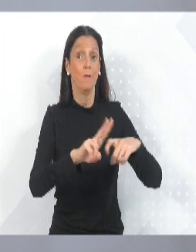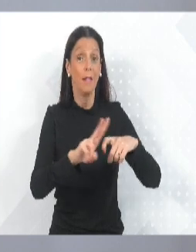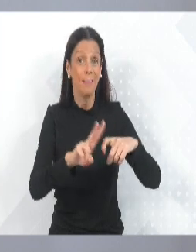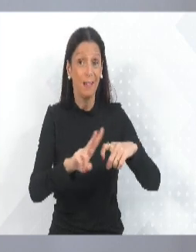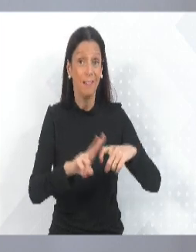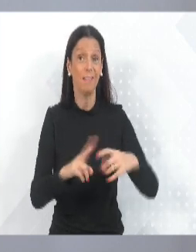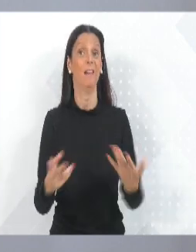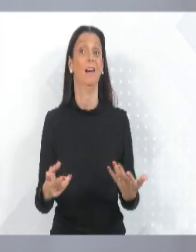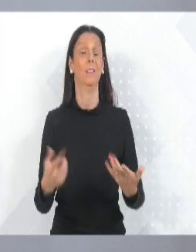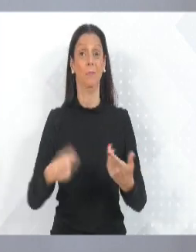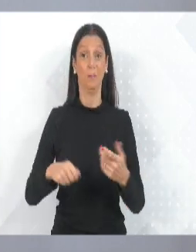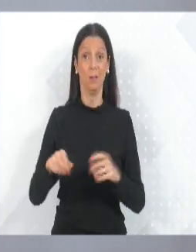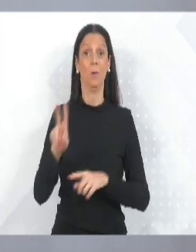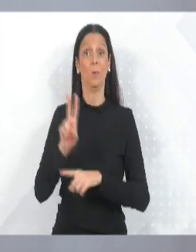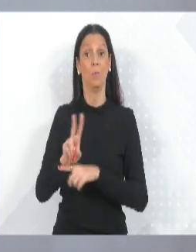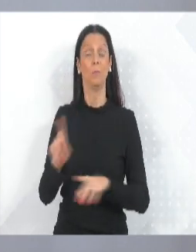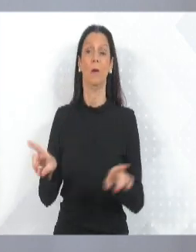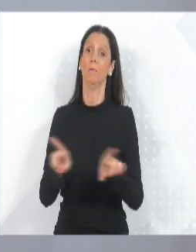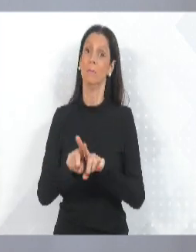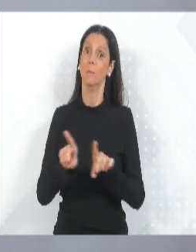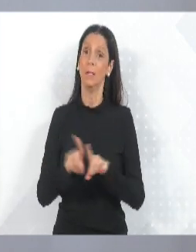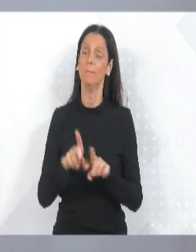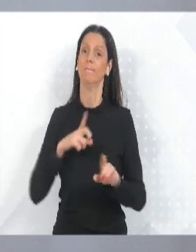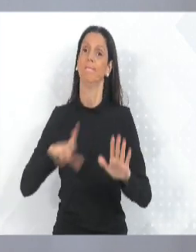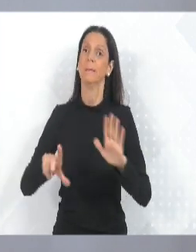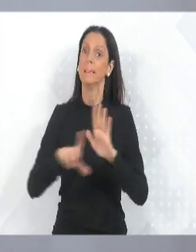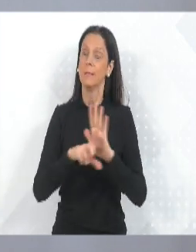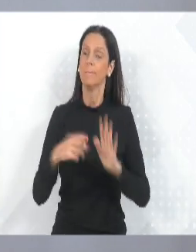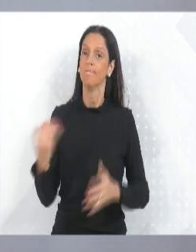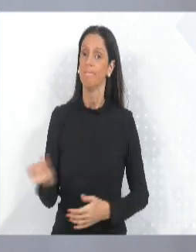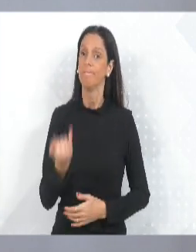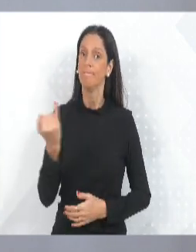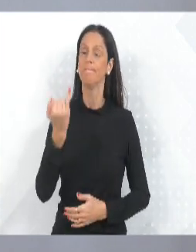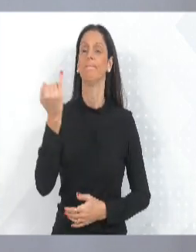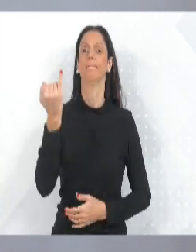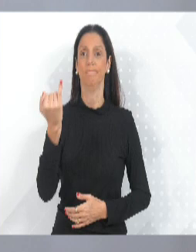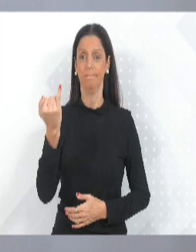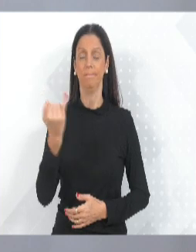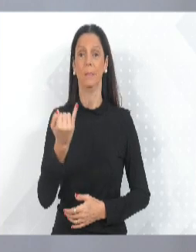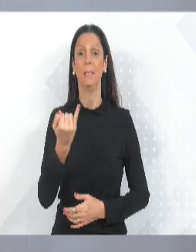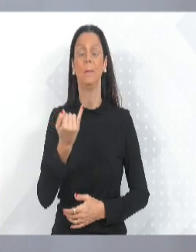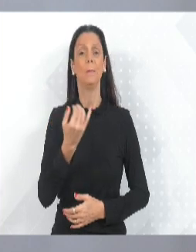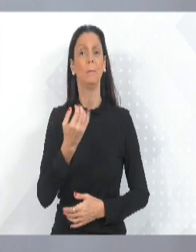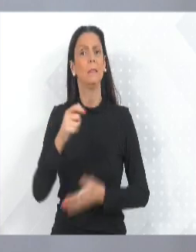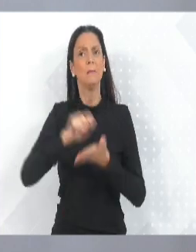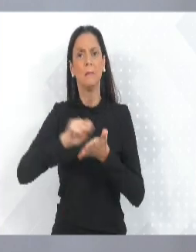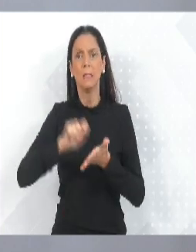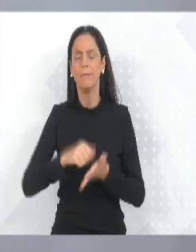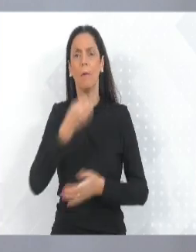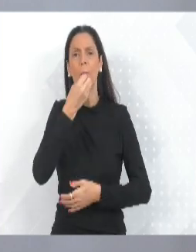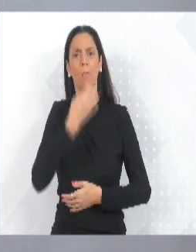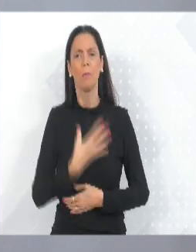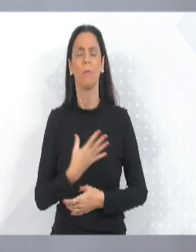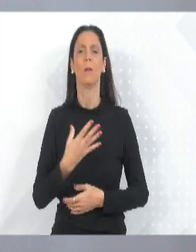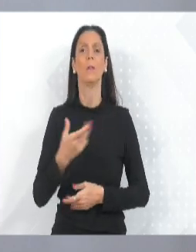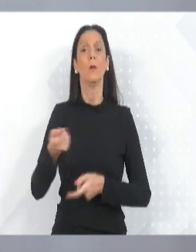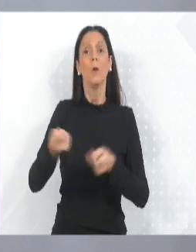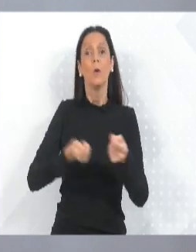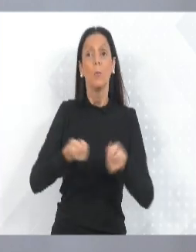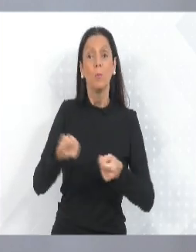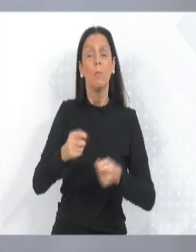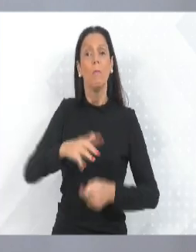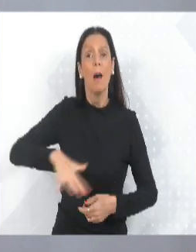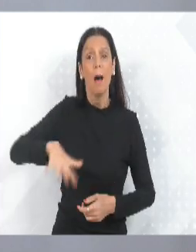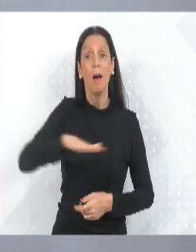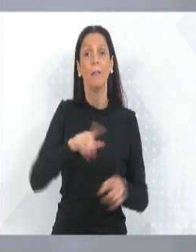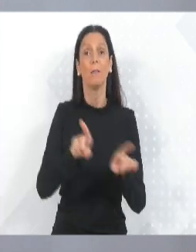nós temos tomar cuidado o Brasil tem uma legislação muito importante e muito bem feita sobre controle de antibiótico na